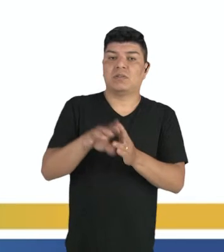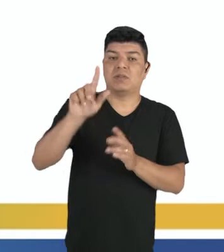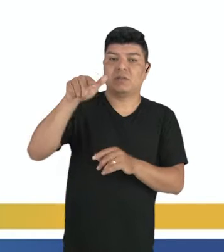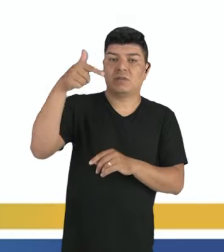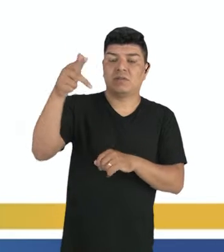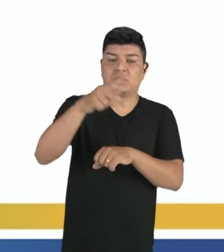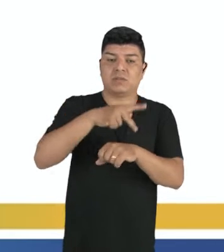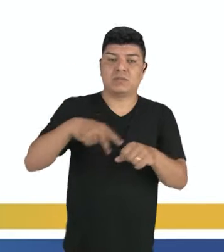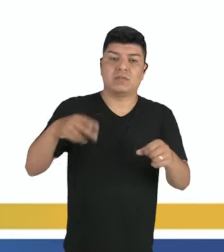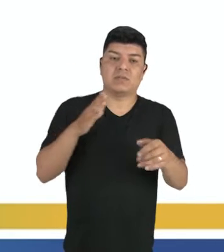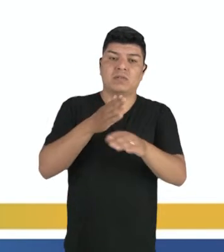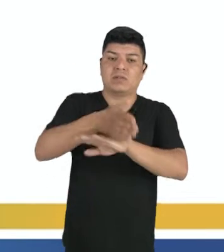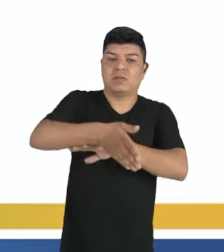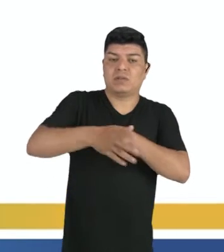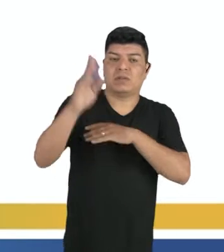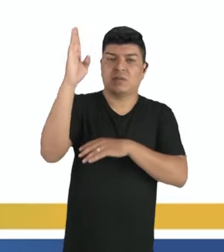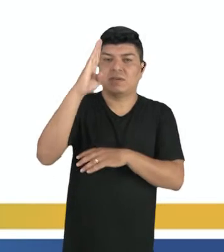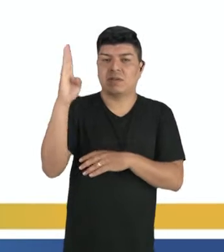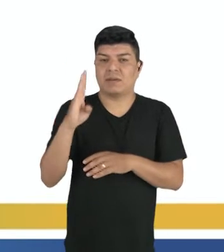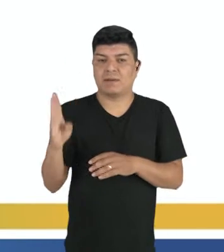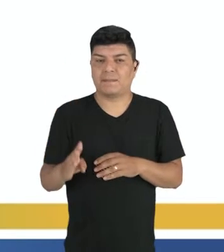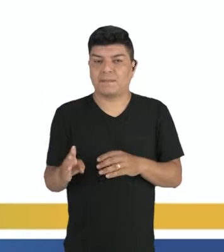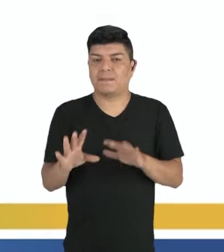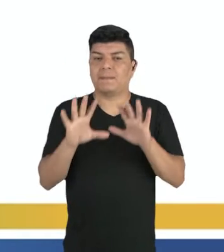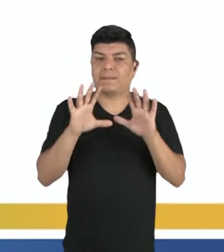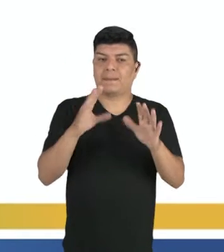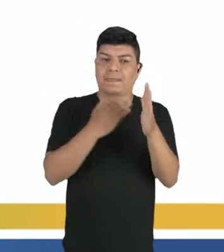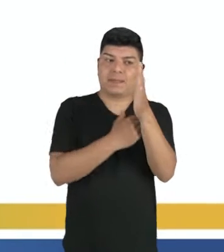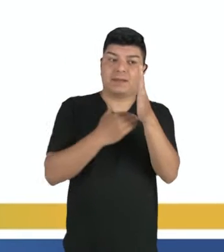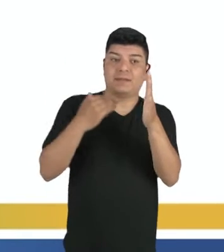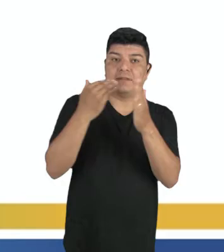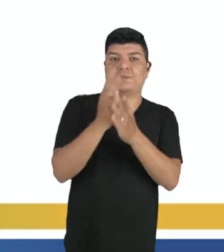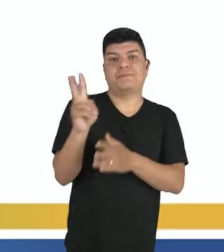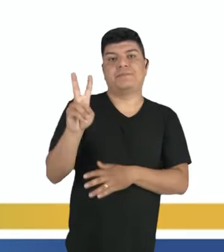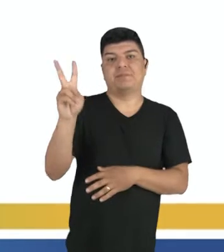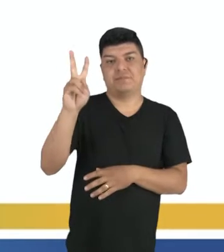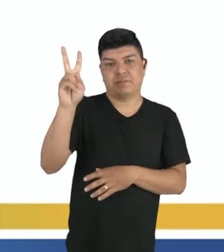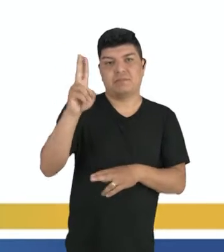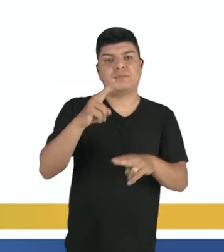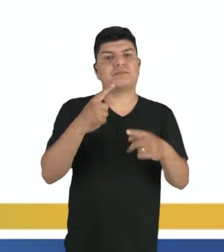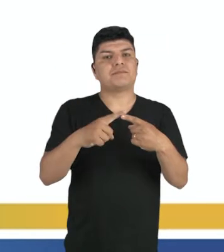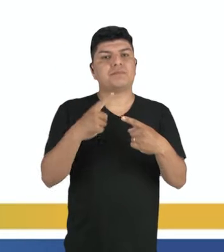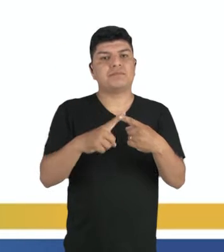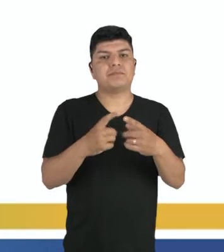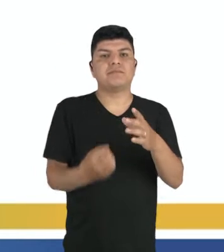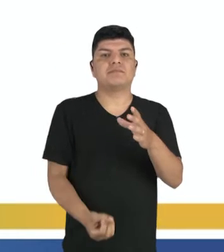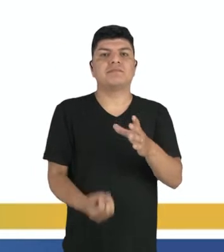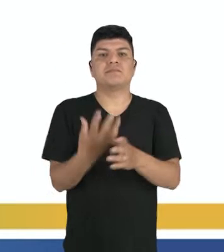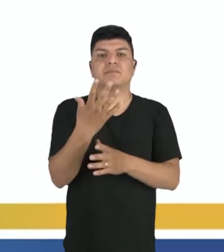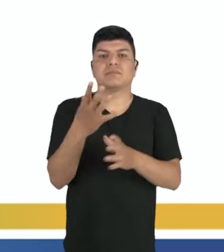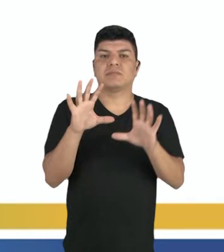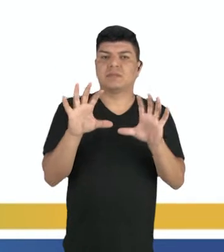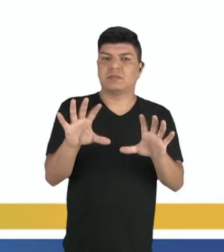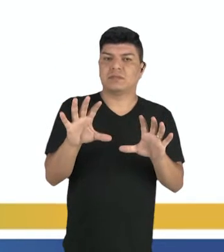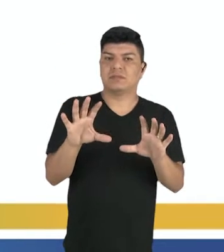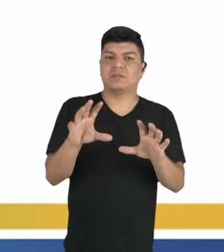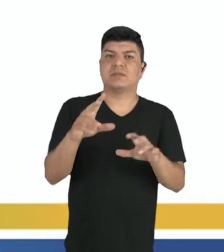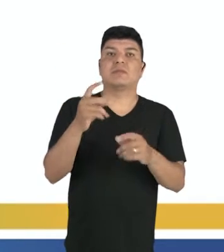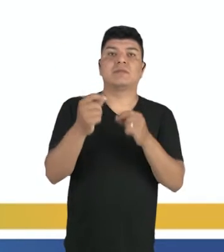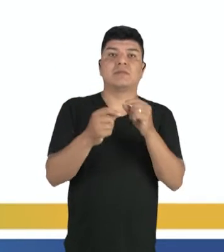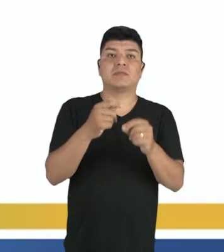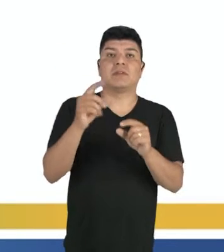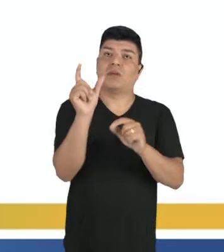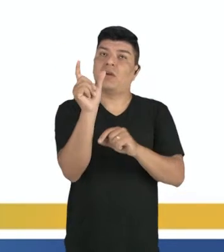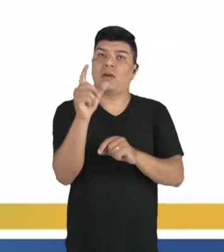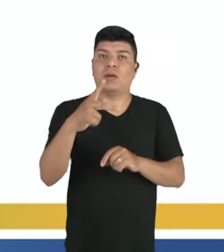fora e que entrava no Brasil, sua taxa era aumentada, o valor era aumentado. Por que eles criaram esse lance do protecionismo?